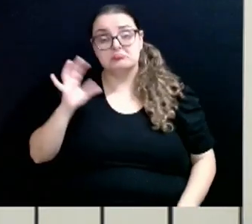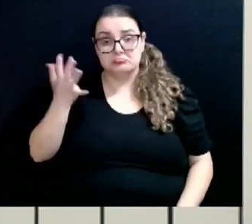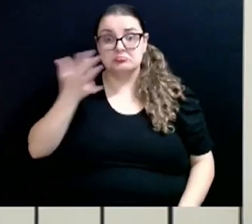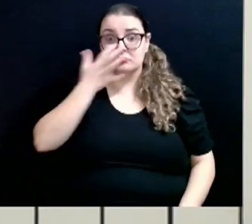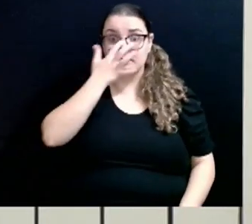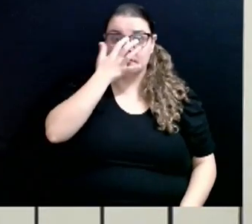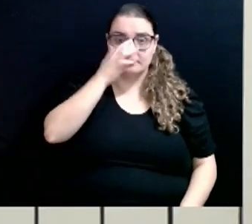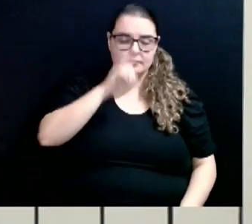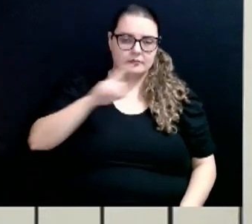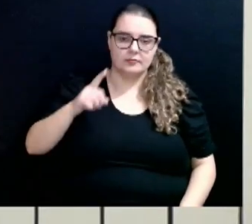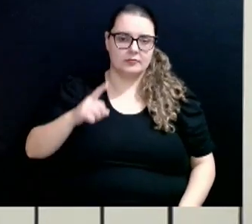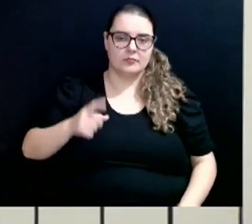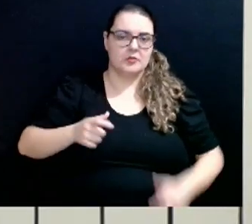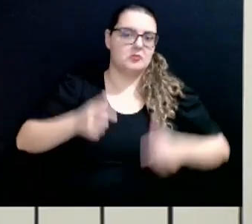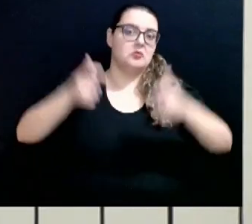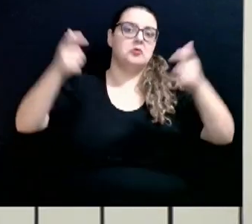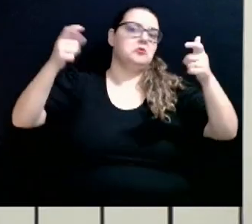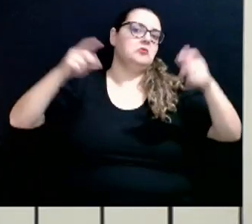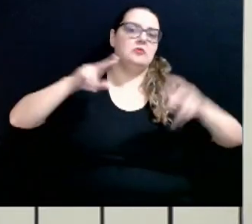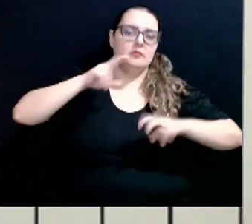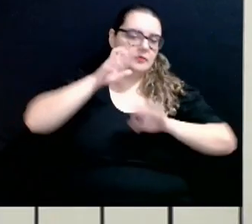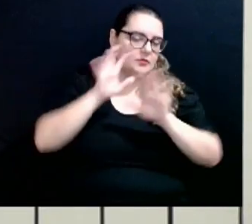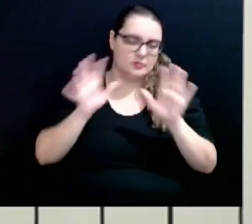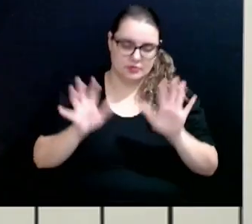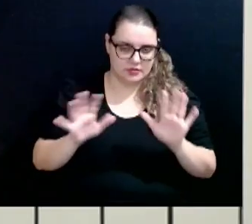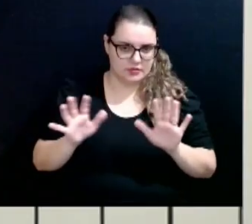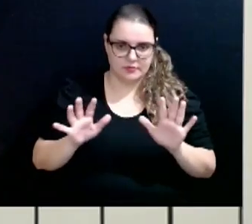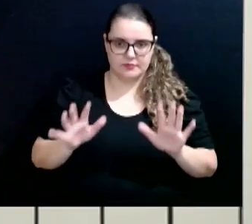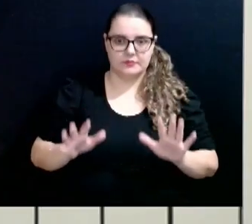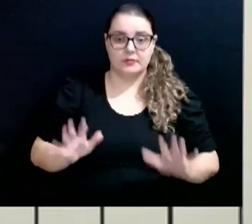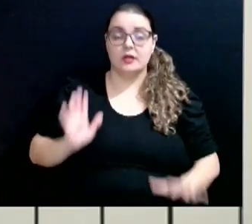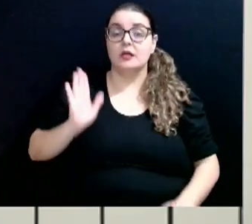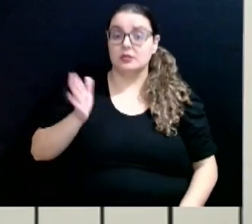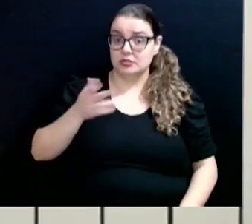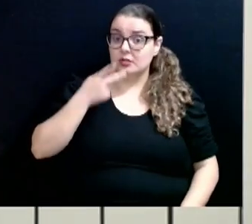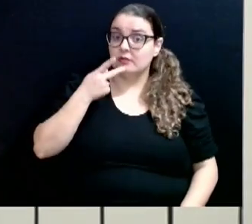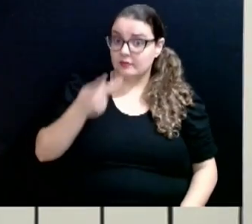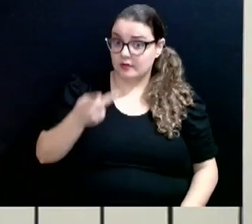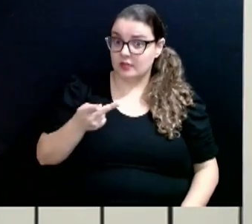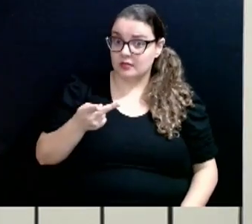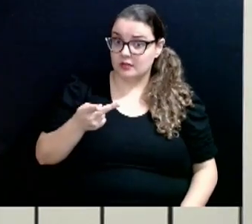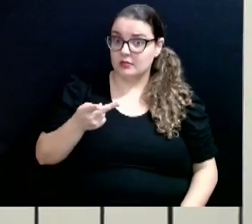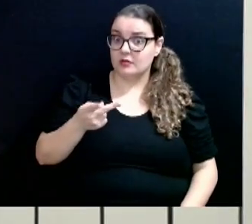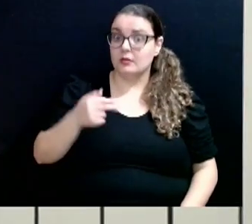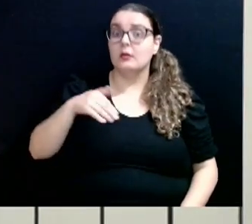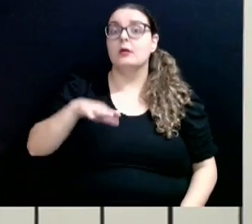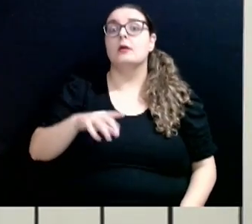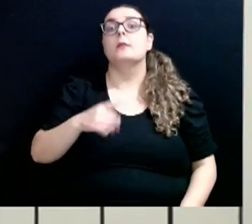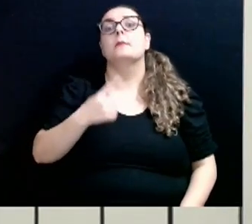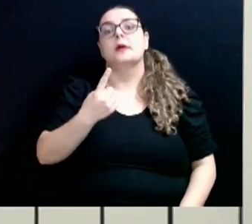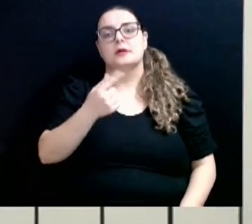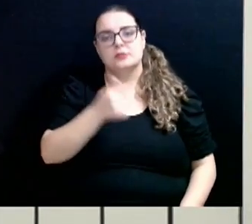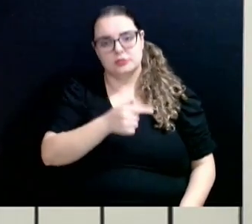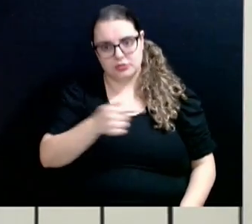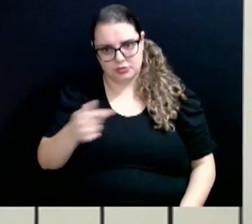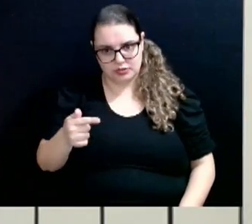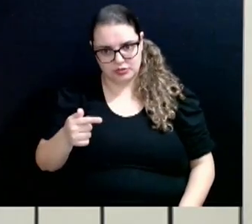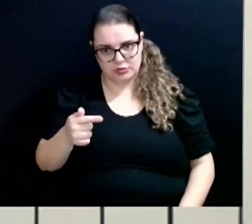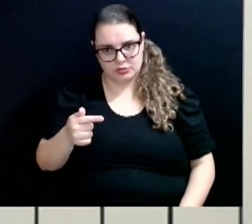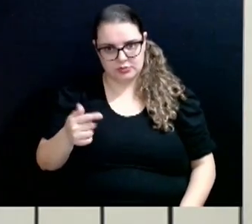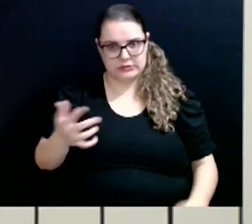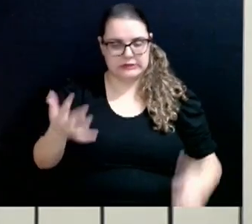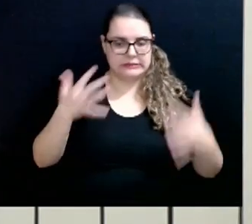em grande intensidade. Já adianto, viu, que vai ser mais uma semana de tempo quente.